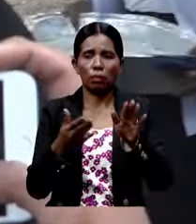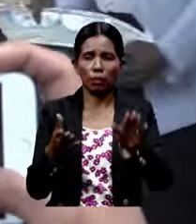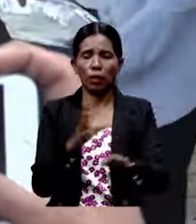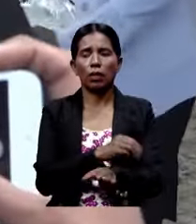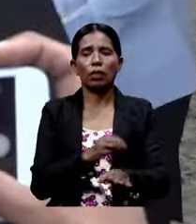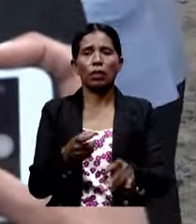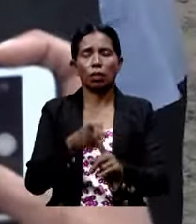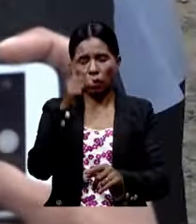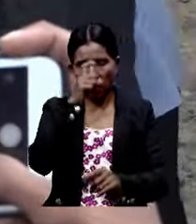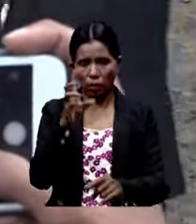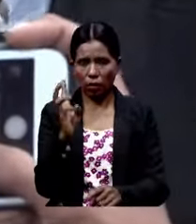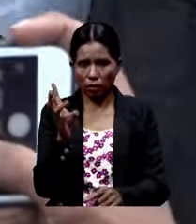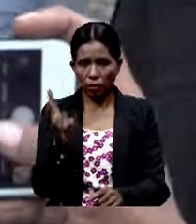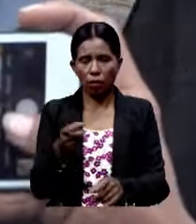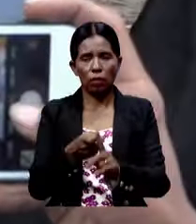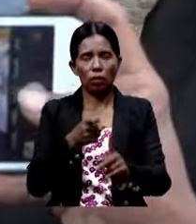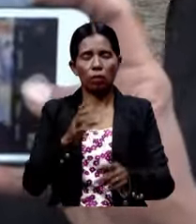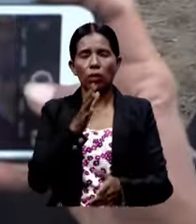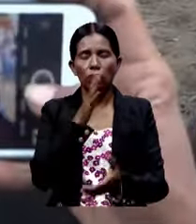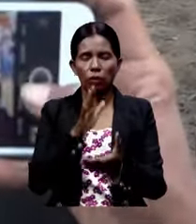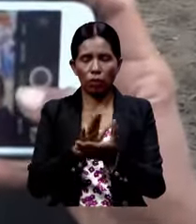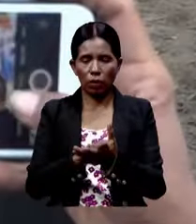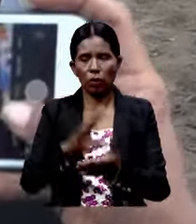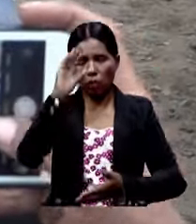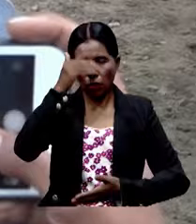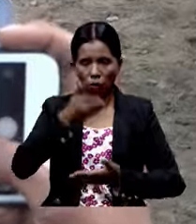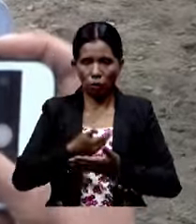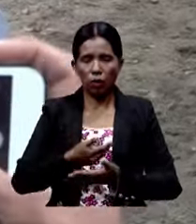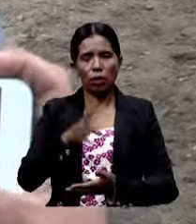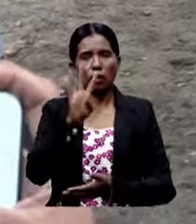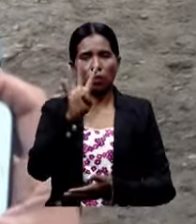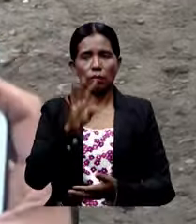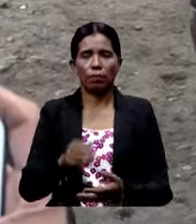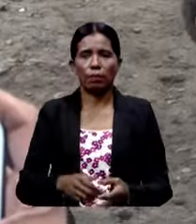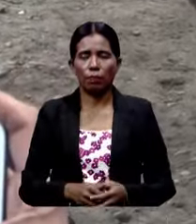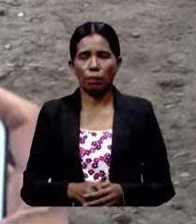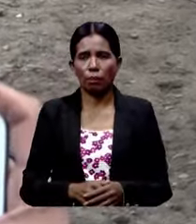Moris hoidadi nenulu husi kela fen ho oanain hat. Equipa cobertura, GMN.